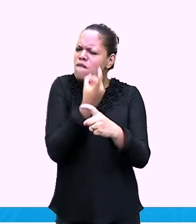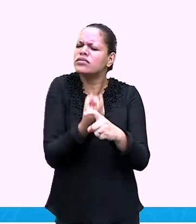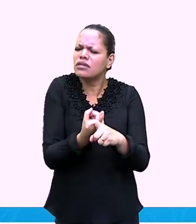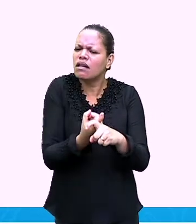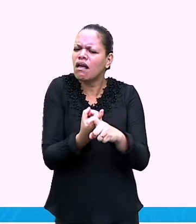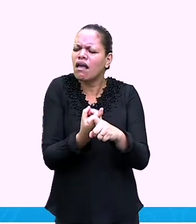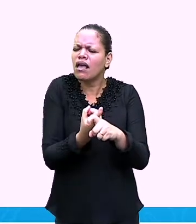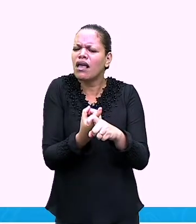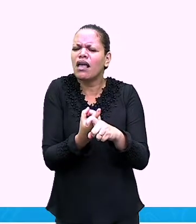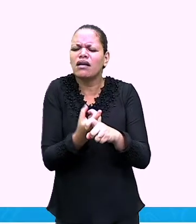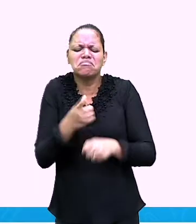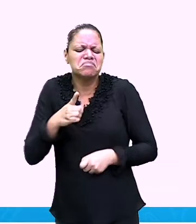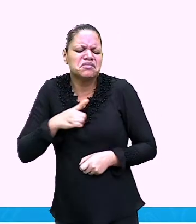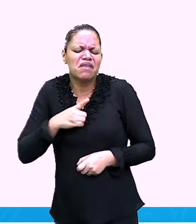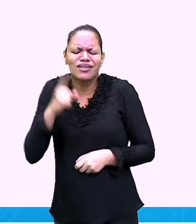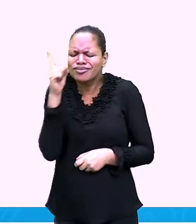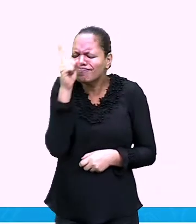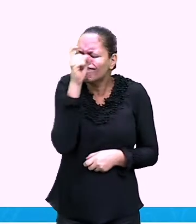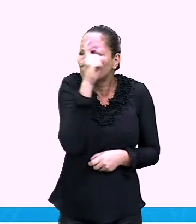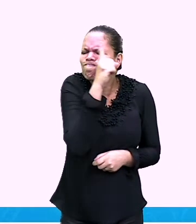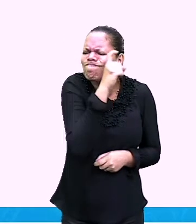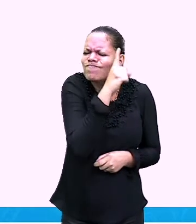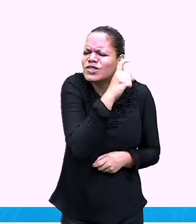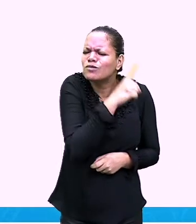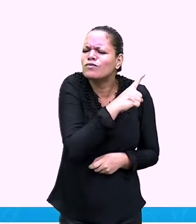talvez eu tivesse esse tal distúrbio.